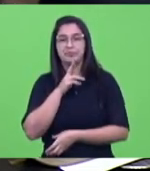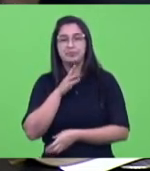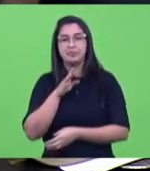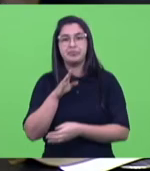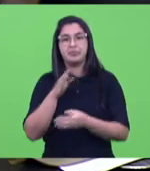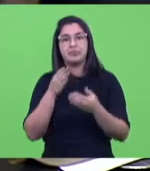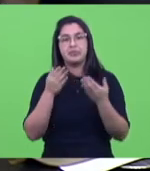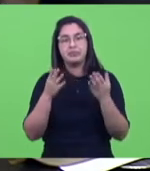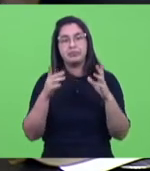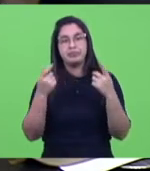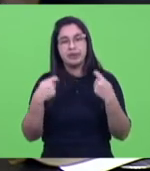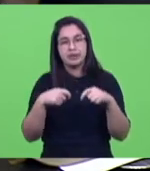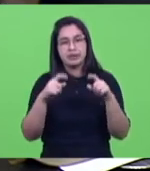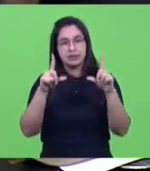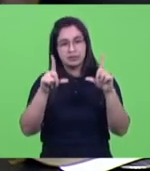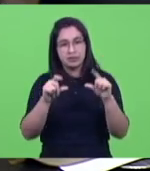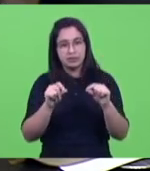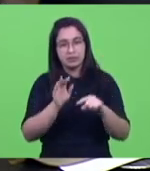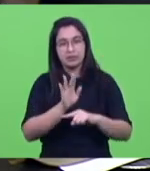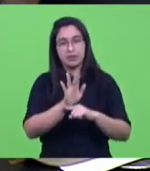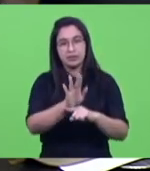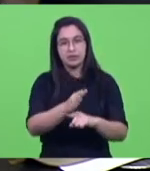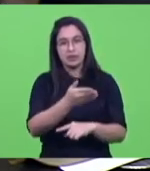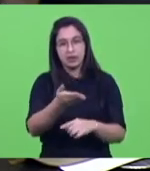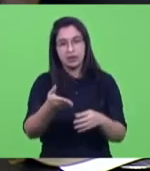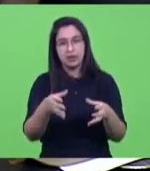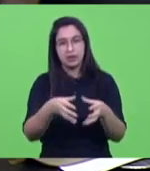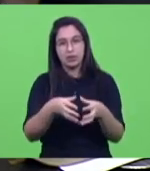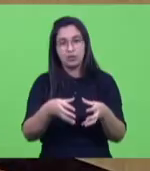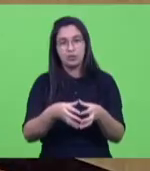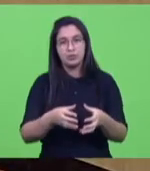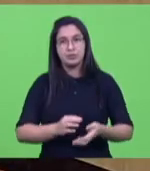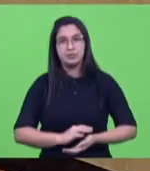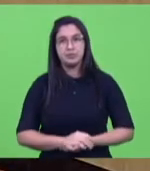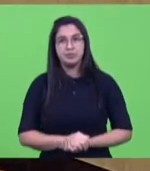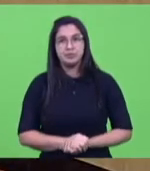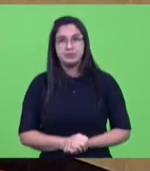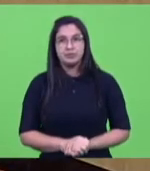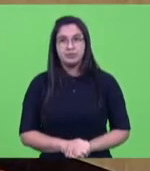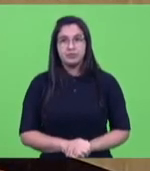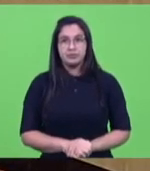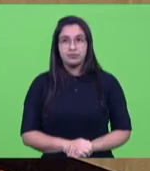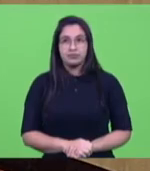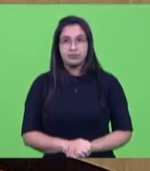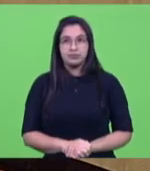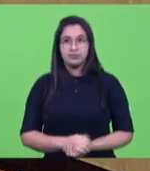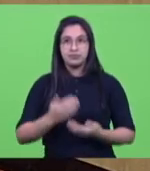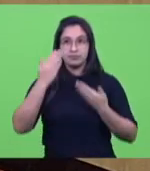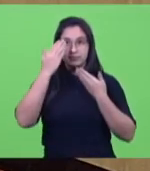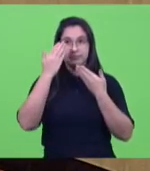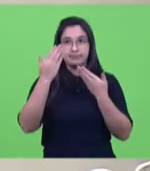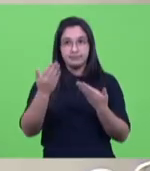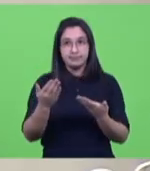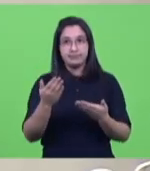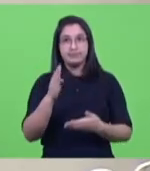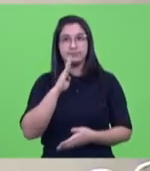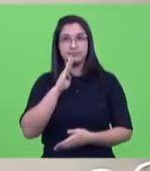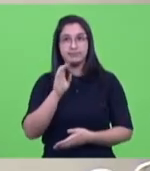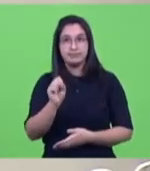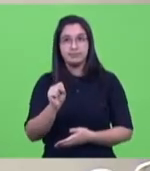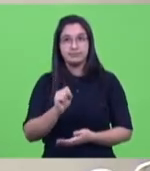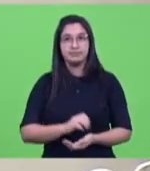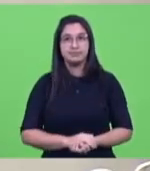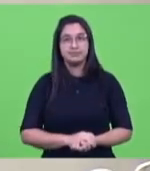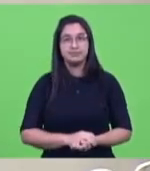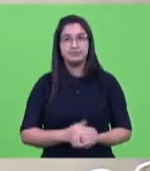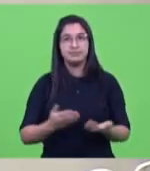algum alívio para esse setor que hoje está na penúria. Obrigado, deputado Bruno Souza. Próximo